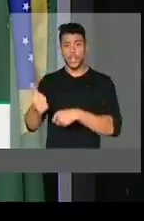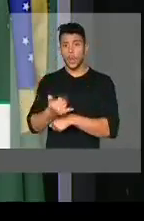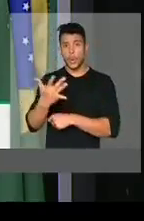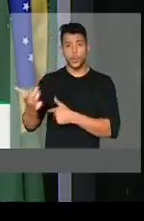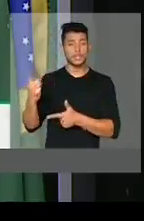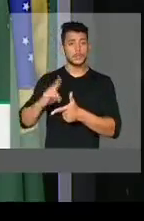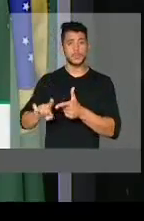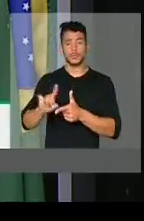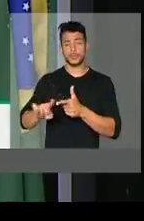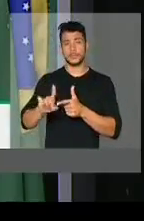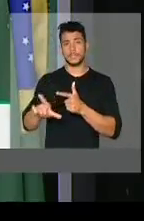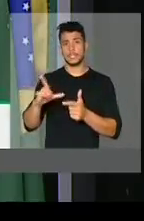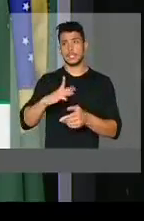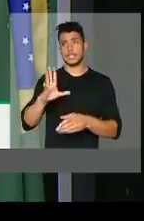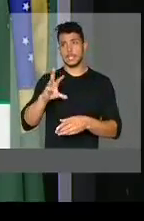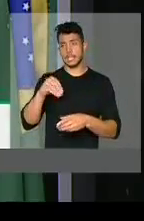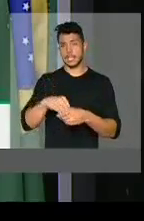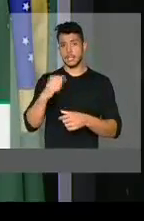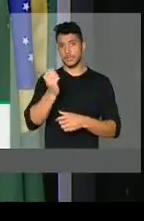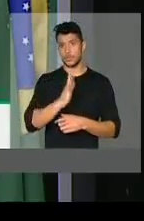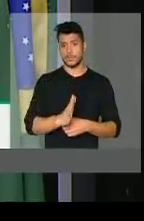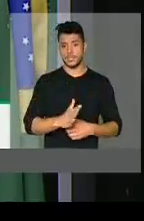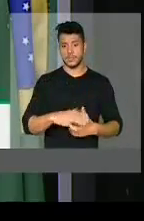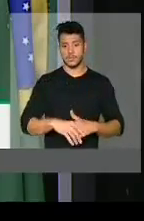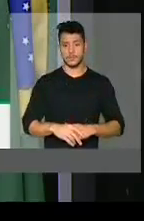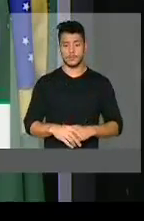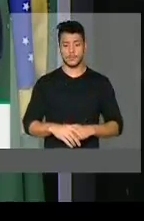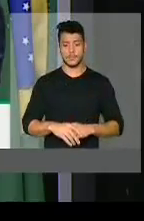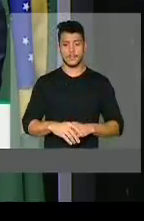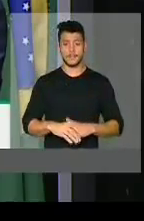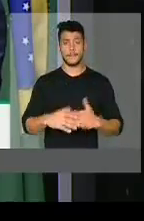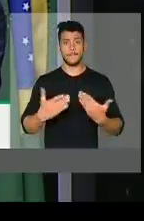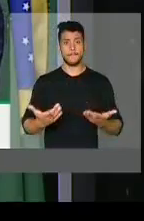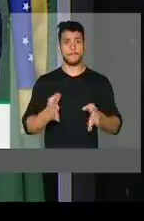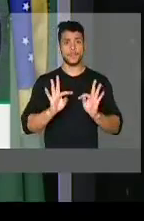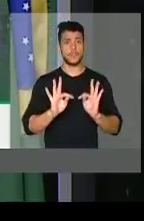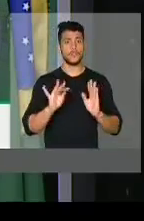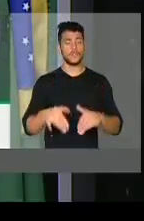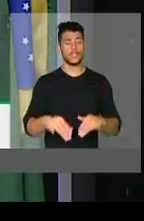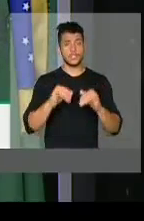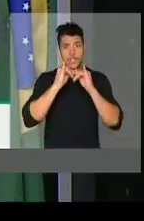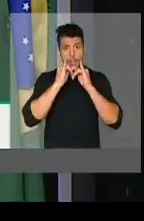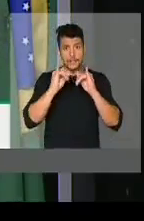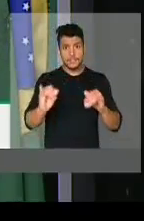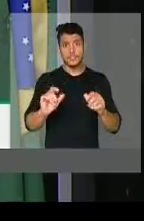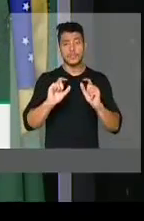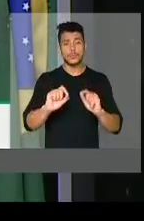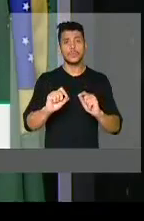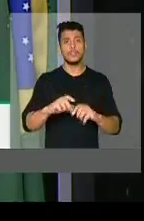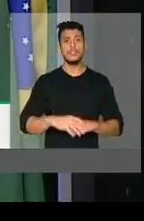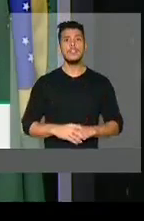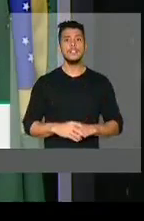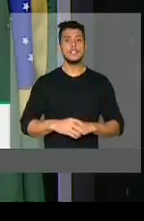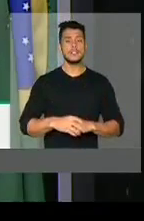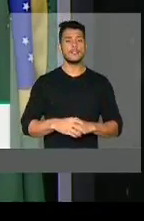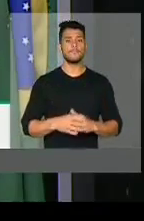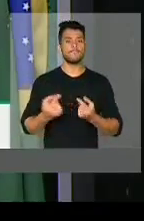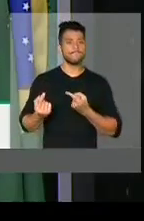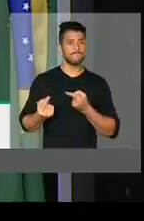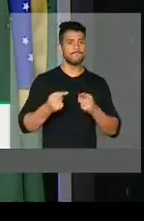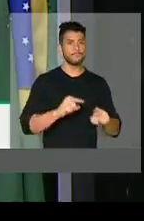que atormentam o Brasil e os brasileiros. Concluo com uma advertência, que o combate à